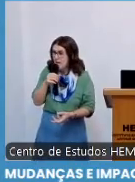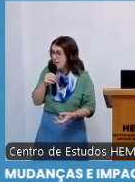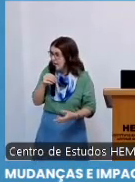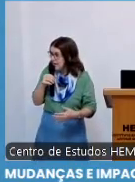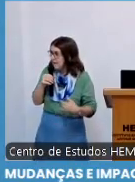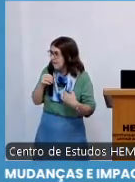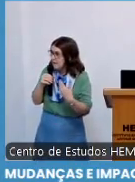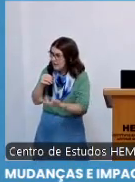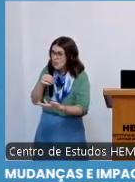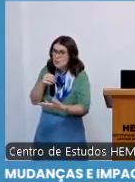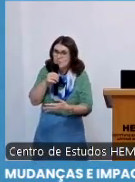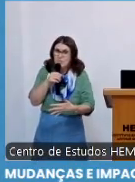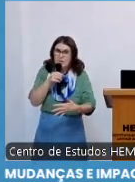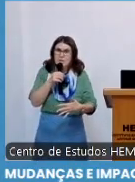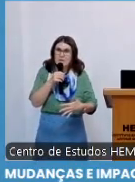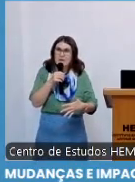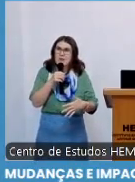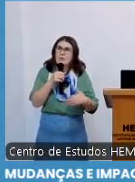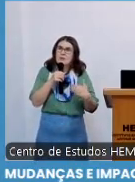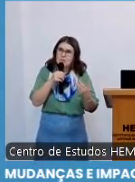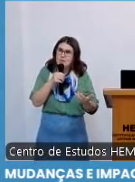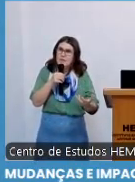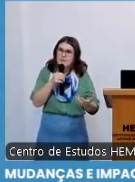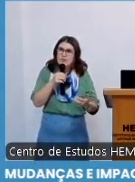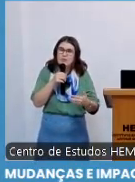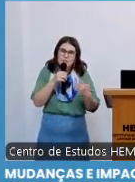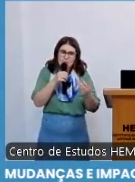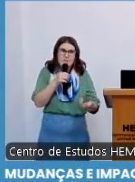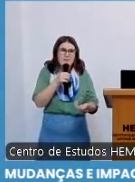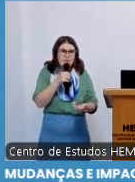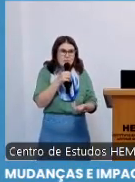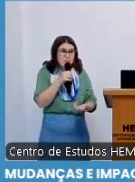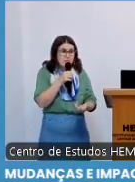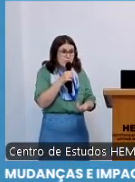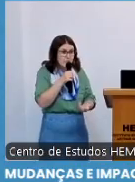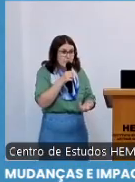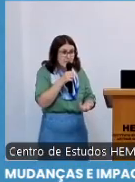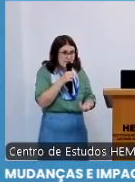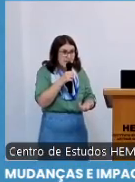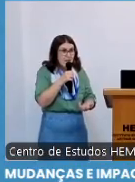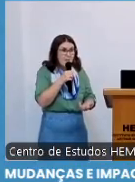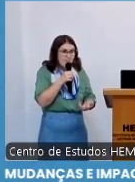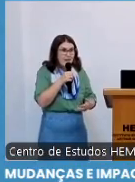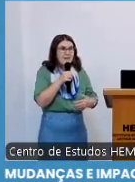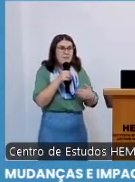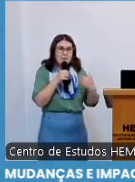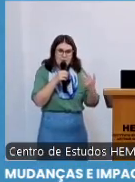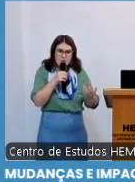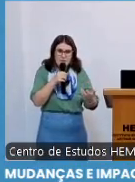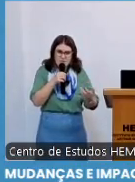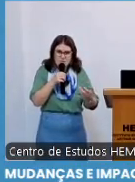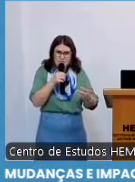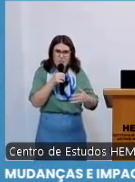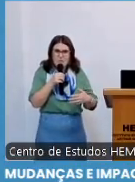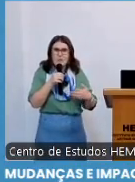tem. E aí é que deixo uma mensagem para quem estiver assistindo, os representantes participantes de pesquisa, para que valorizem o seu